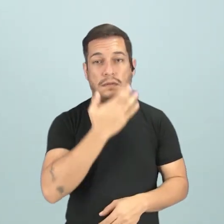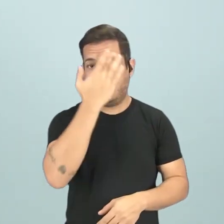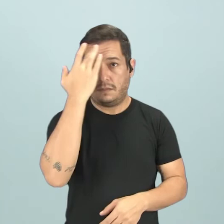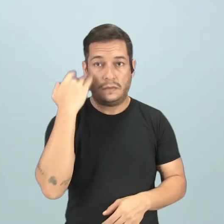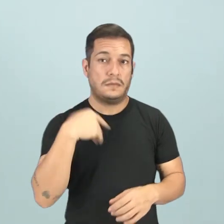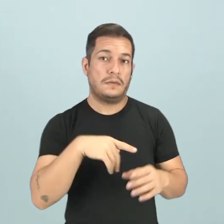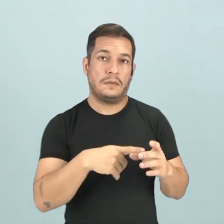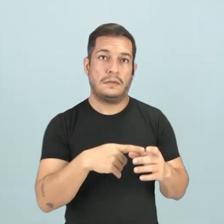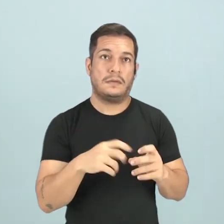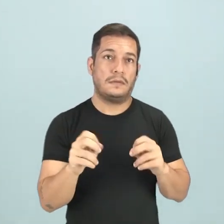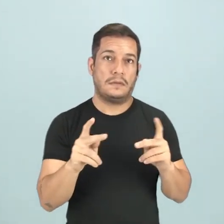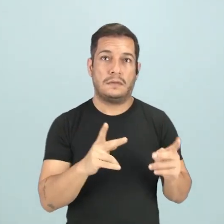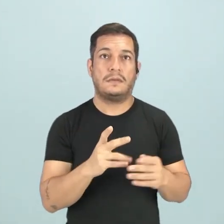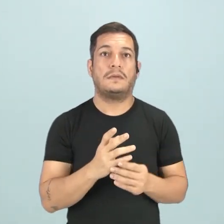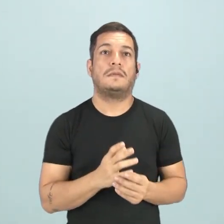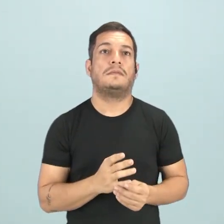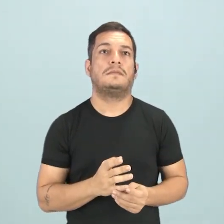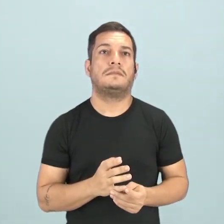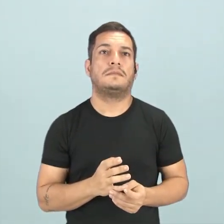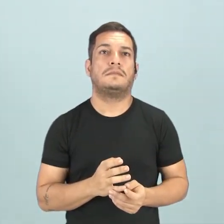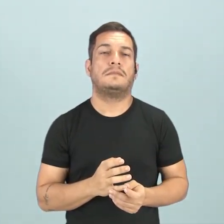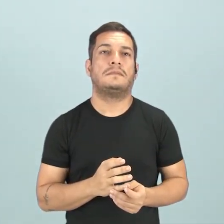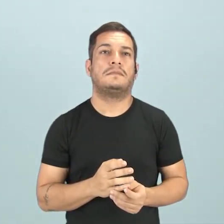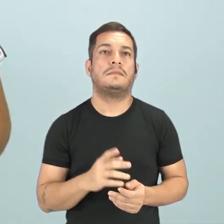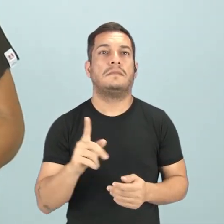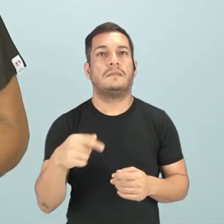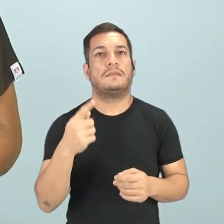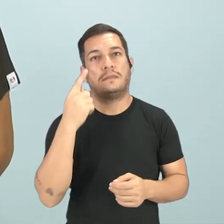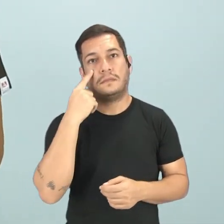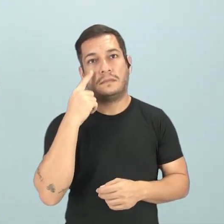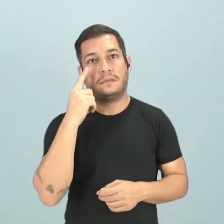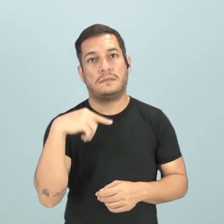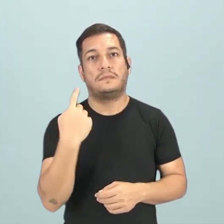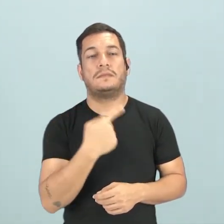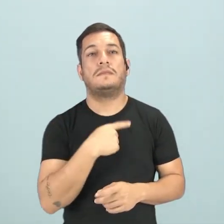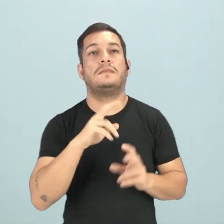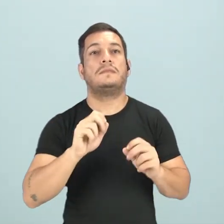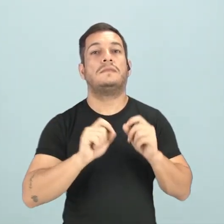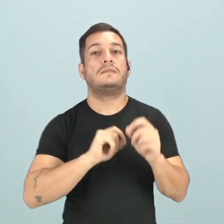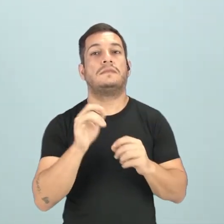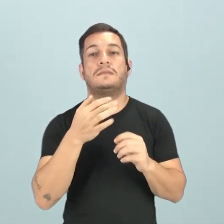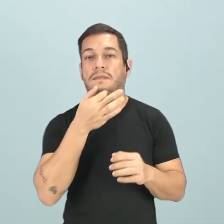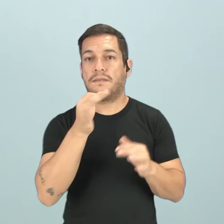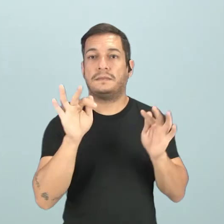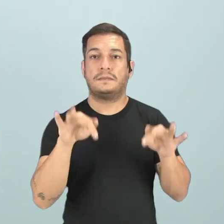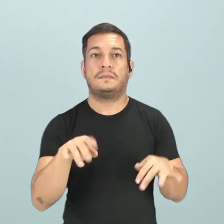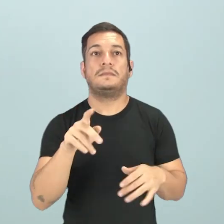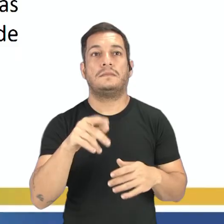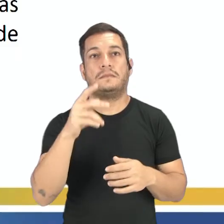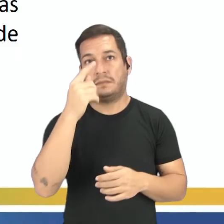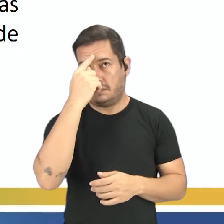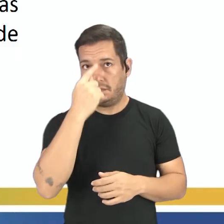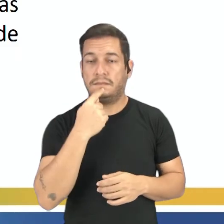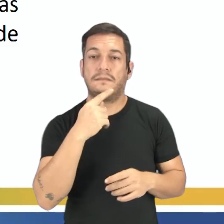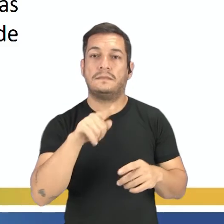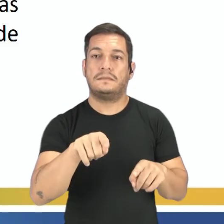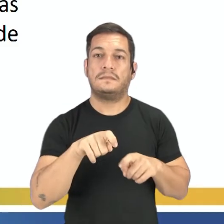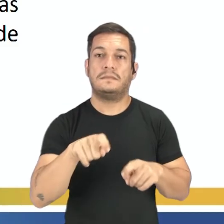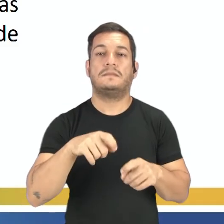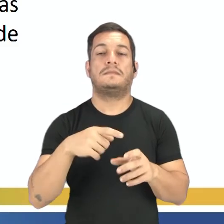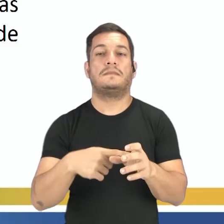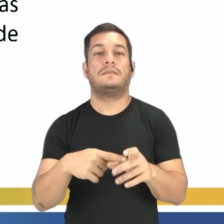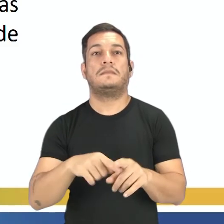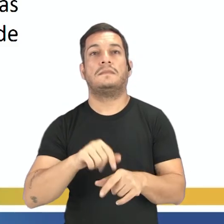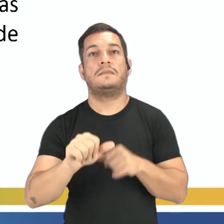pessoas na cidade, ok? Diante de toda essa situação que vimos, podemos chegar a uma conclusão que as paisagens rurais e urbanas são